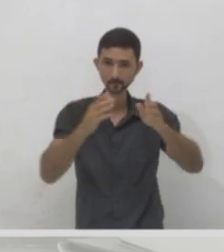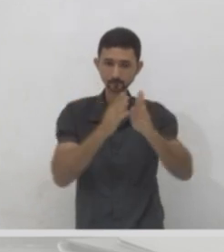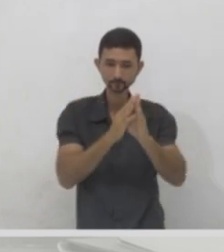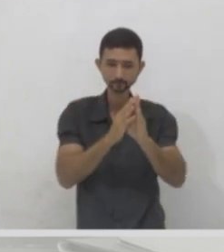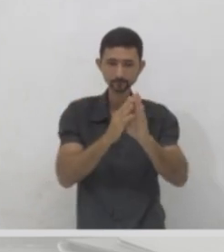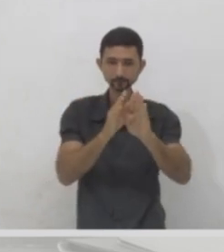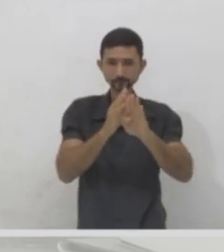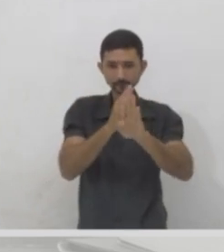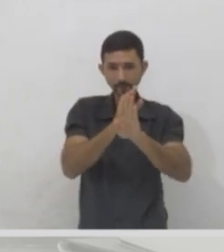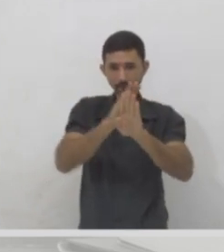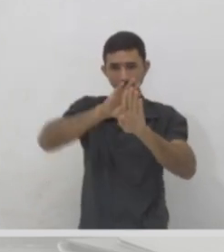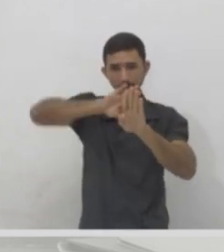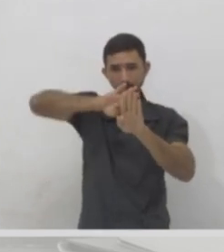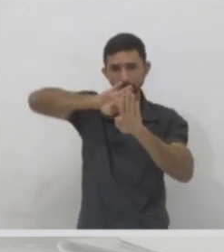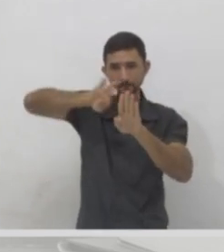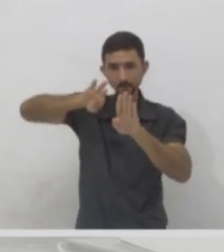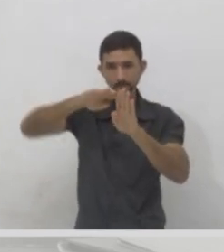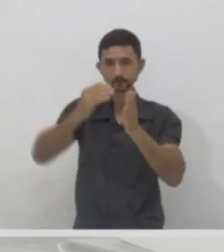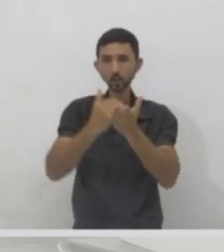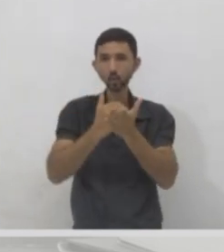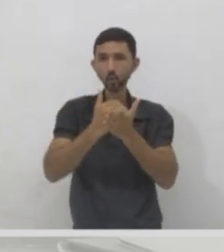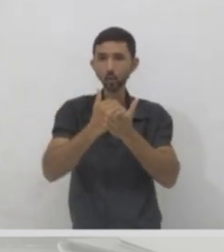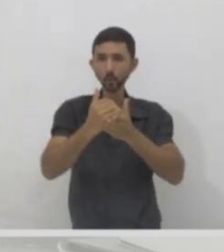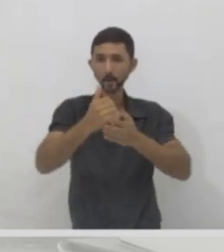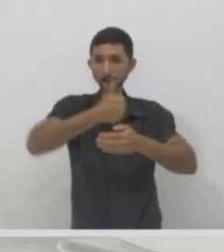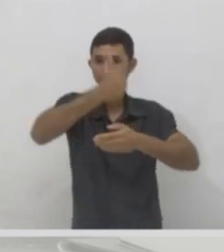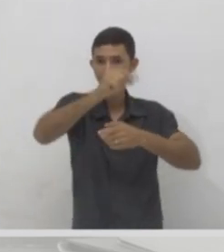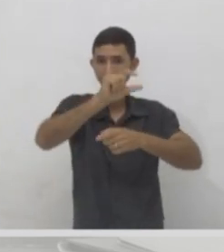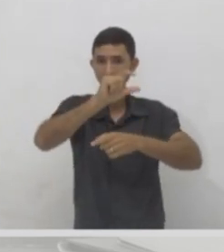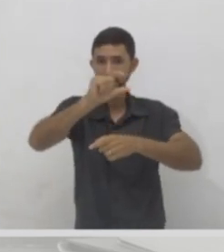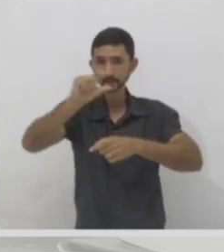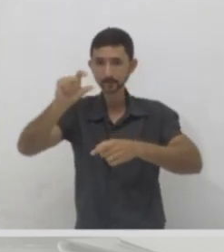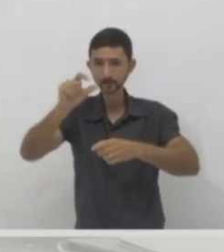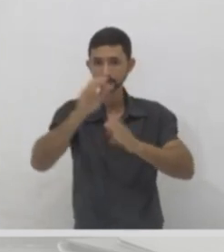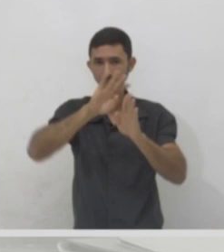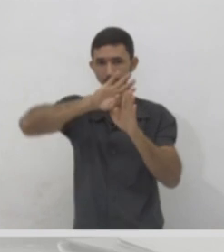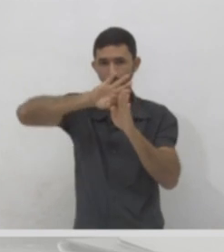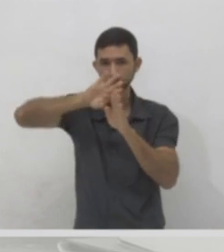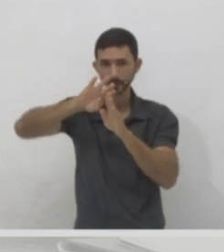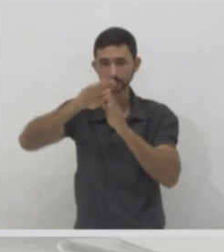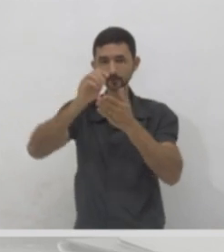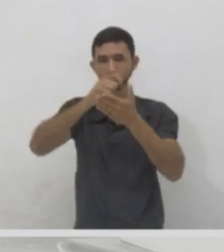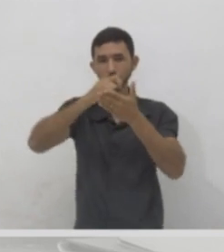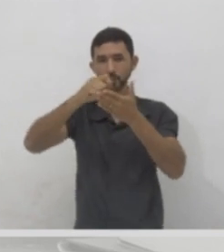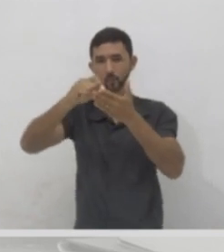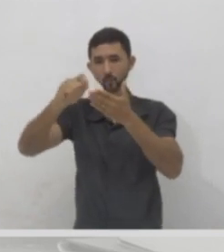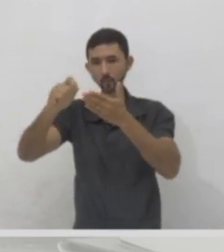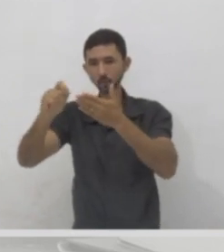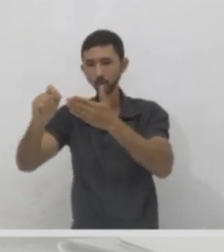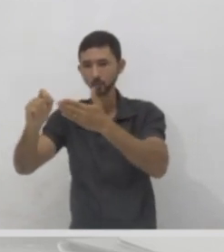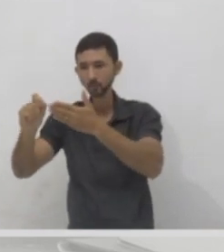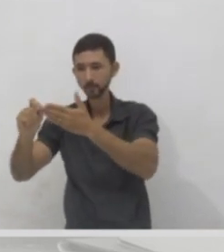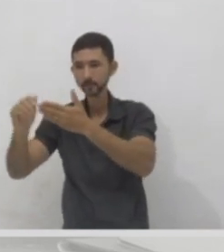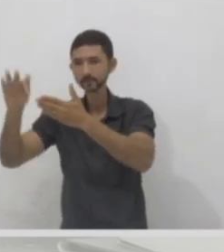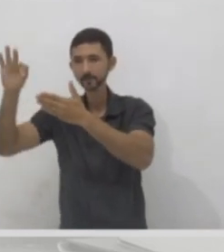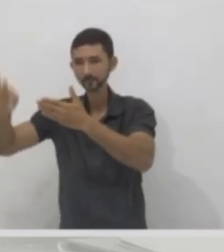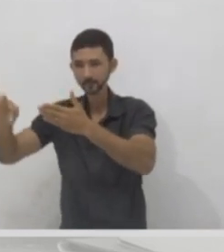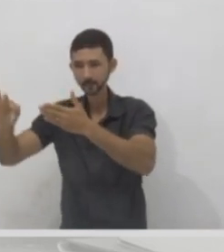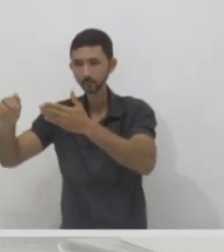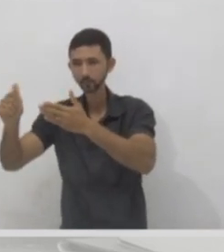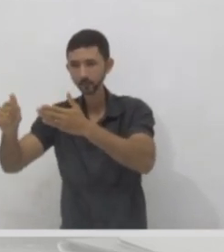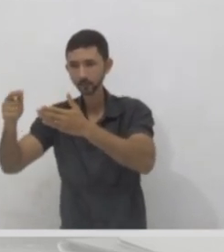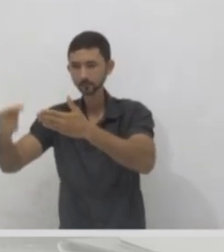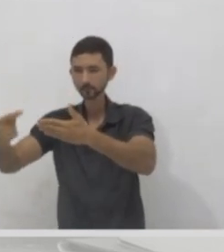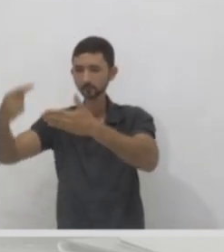na primeira linha e começa a escrever, a sua escrita vai até o final da linha. Quando você fechar essa ideia, você passa para o